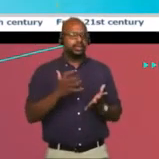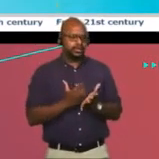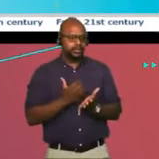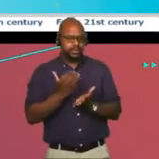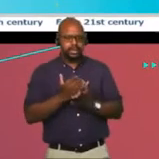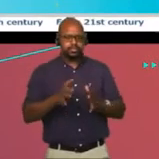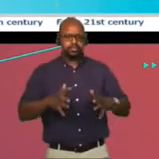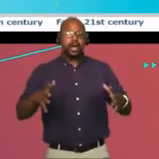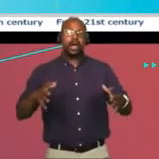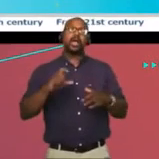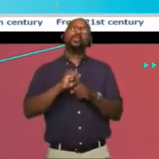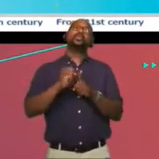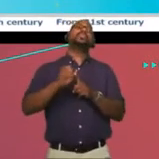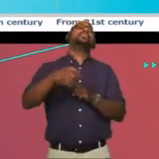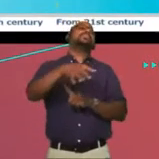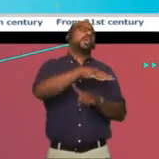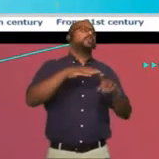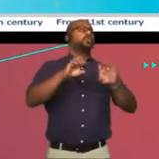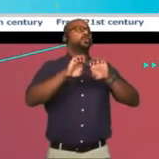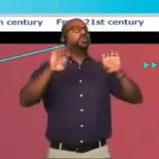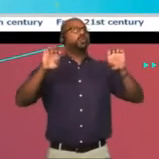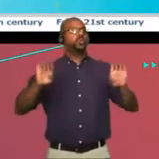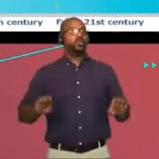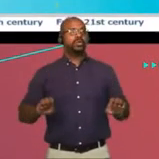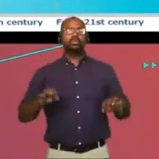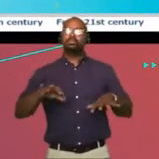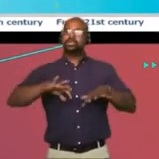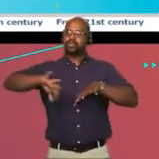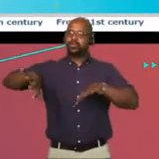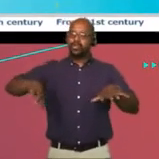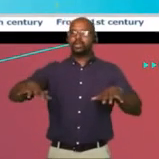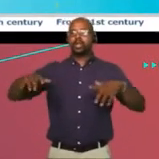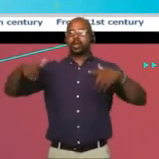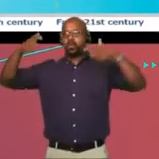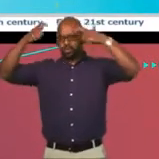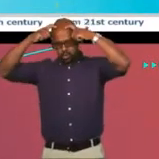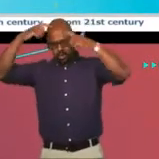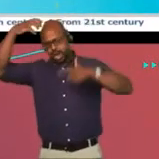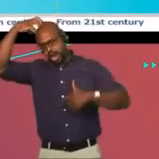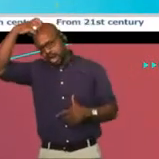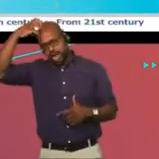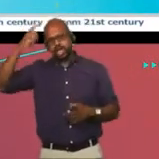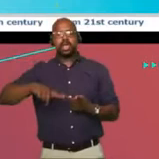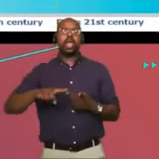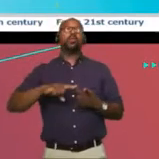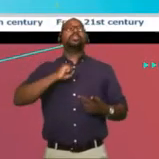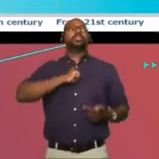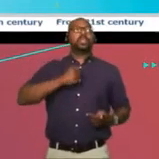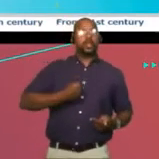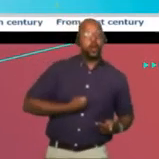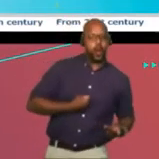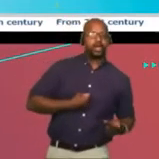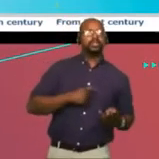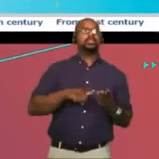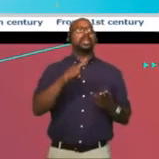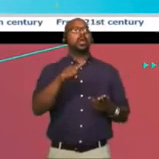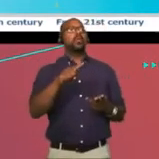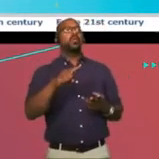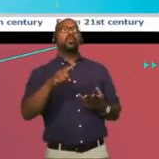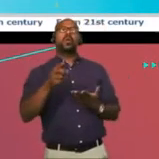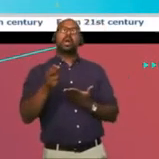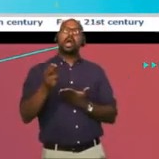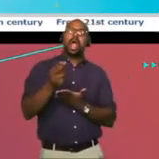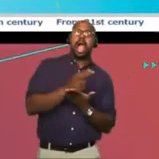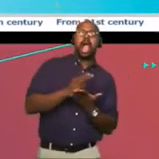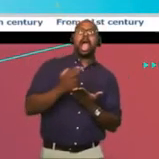e aí a sociedade estrutura se está que fica se divide ao rei é o sacerdote é o artesão é o artista